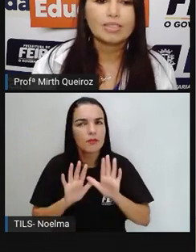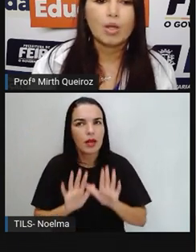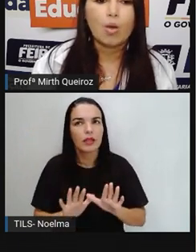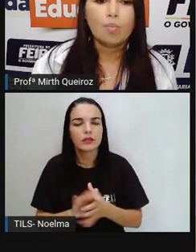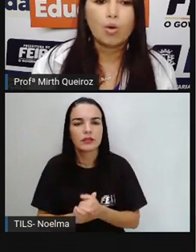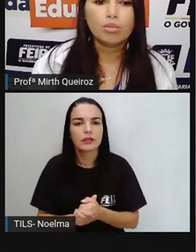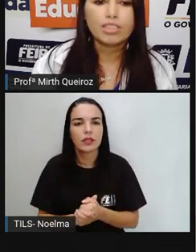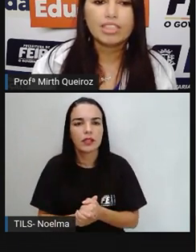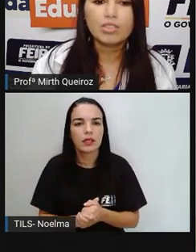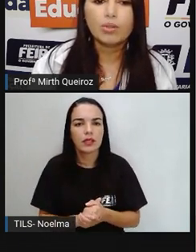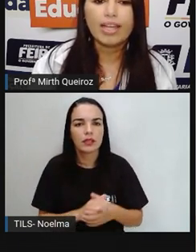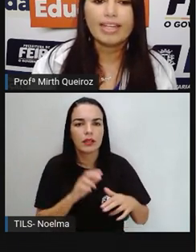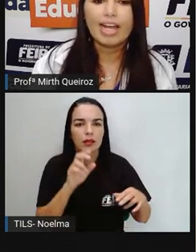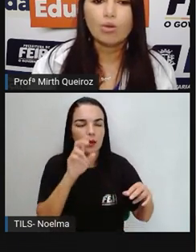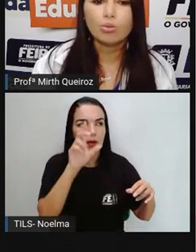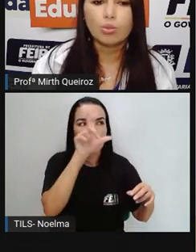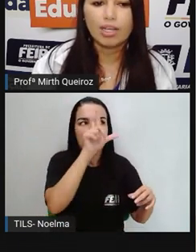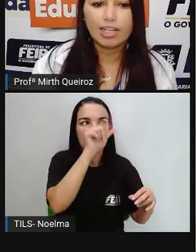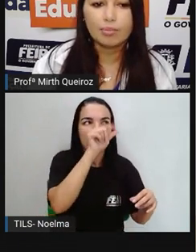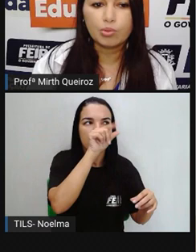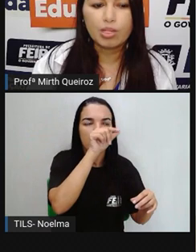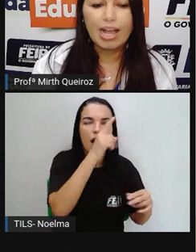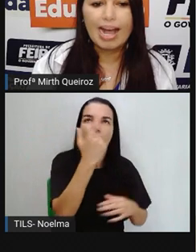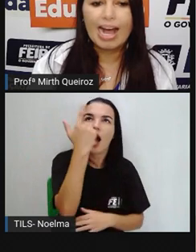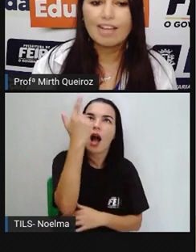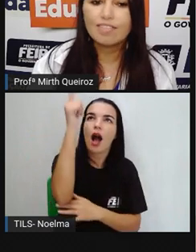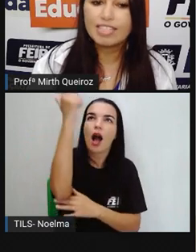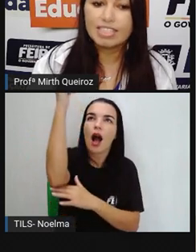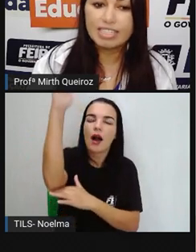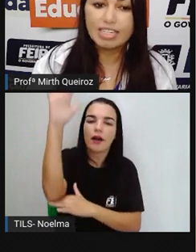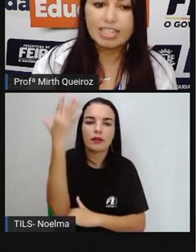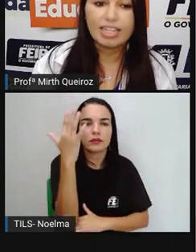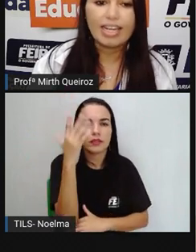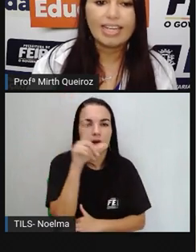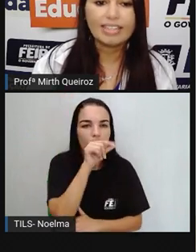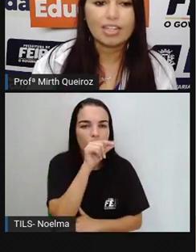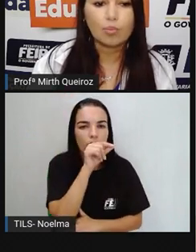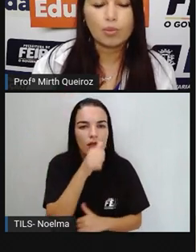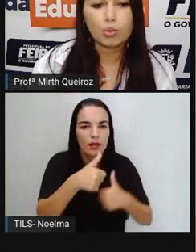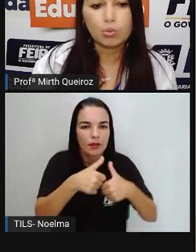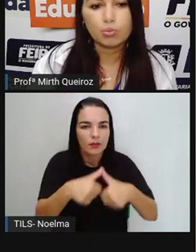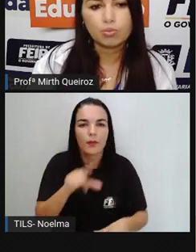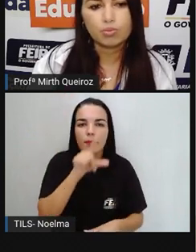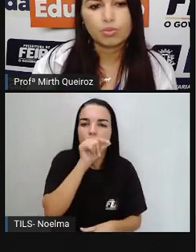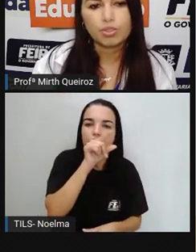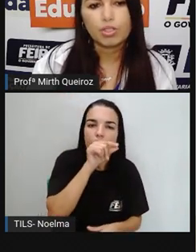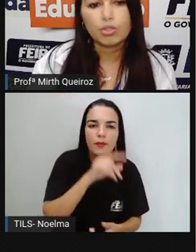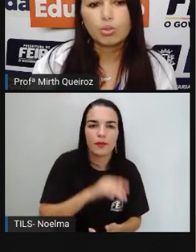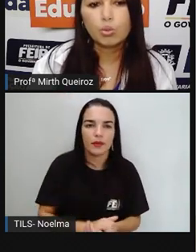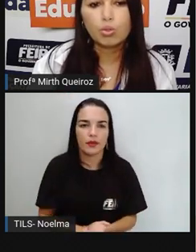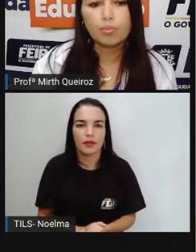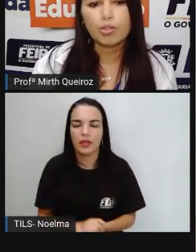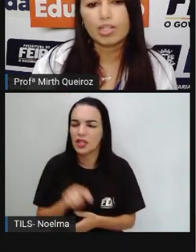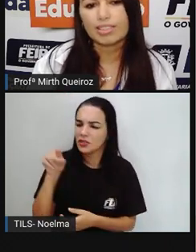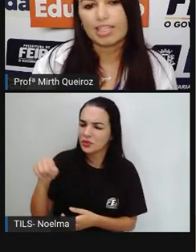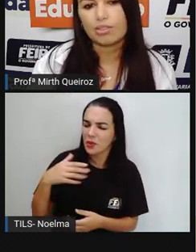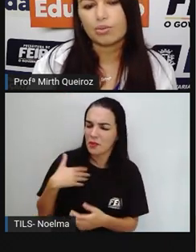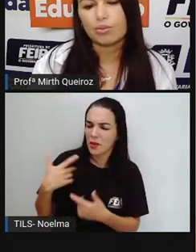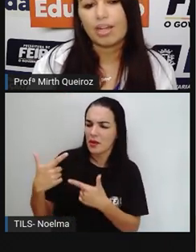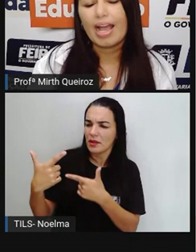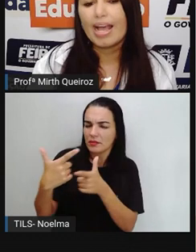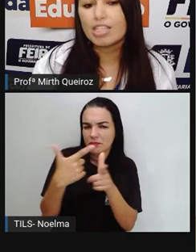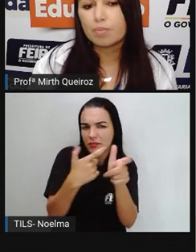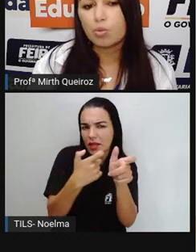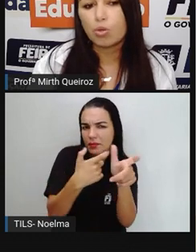Mas, pousando em alto ramo, a avezinha então piou: "Tu, meu